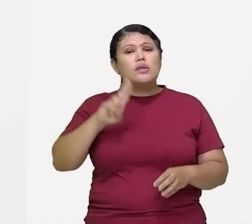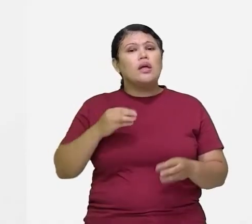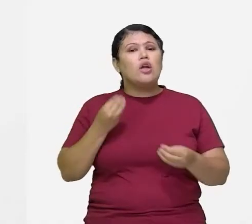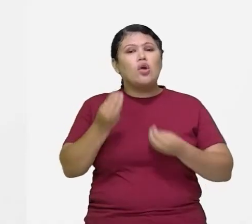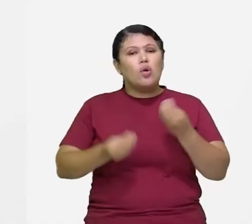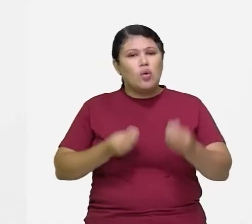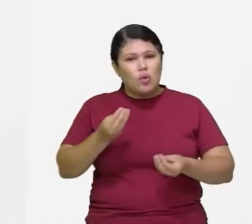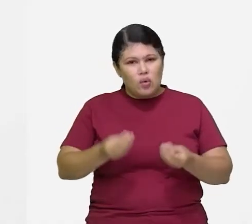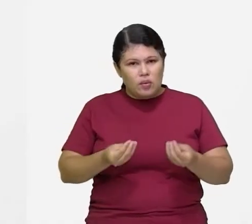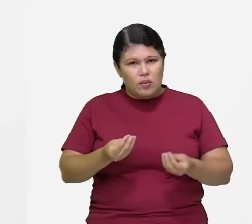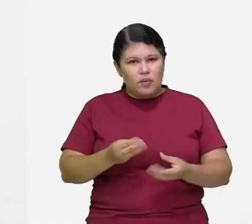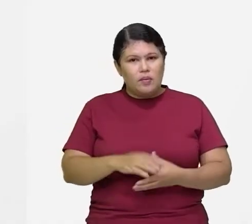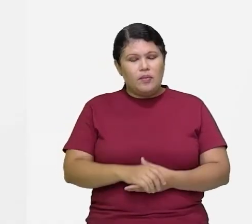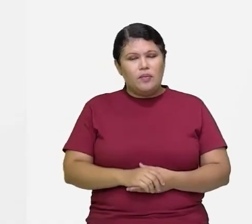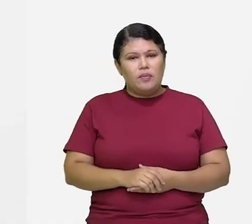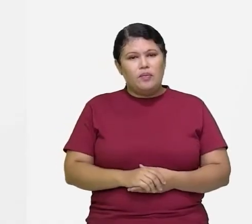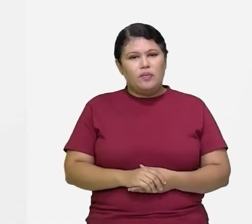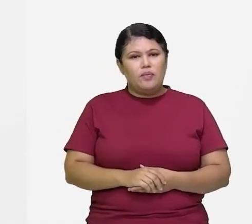frase.